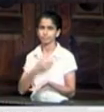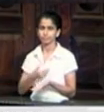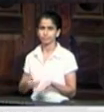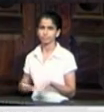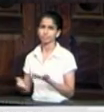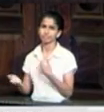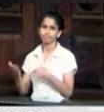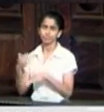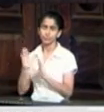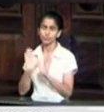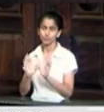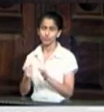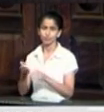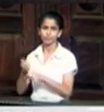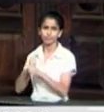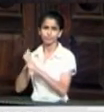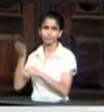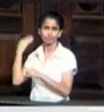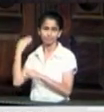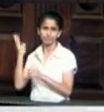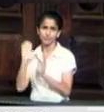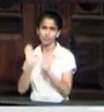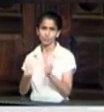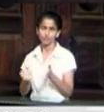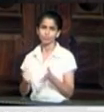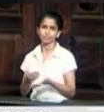lá atrás, o governo